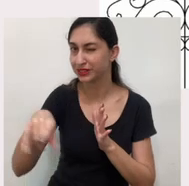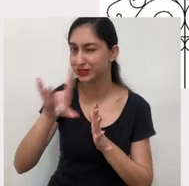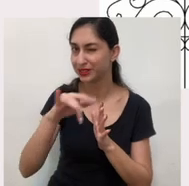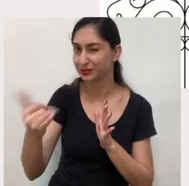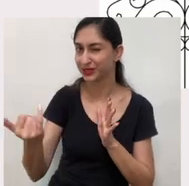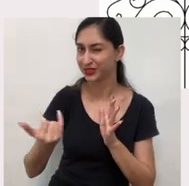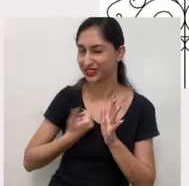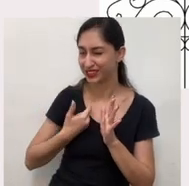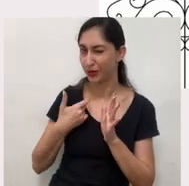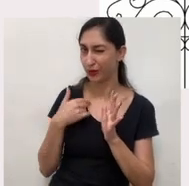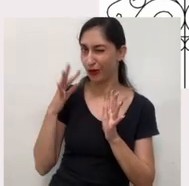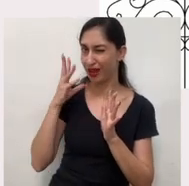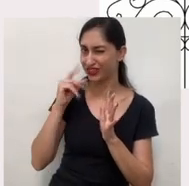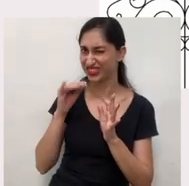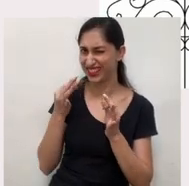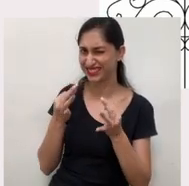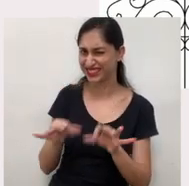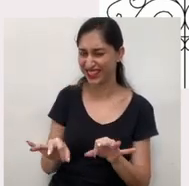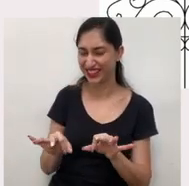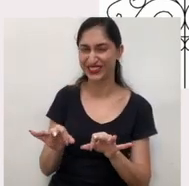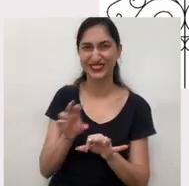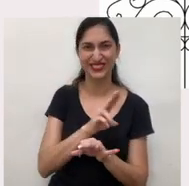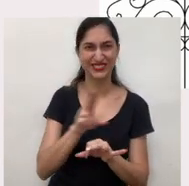nervoso aqui. Acho que é isso mesmo.